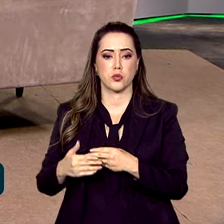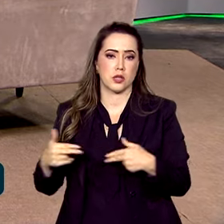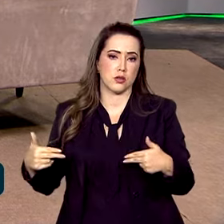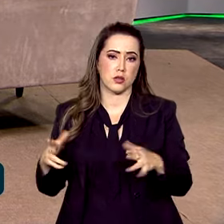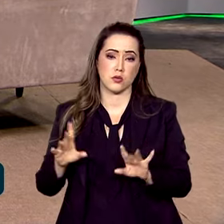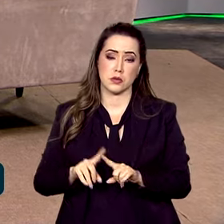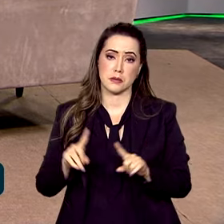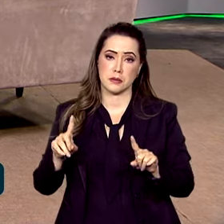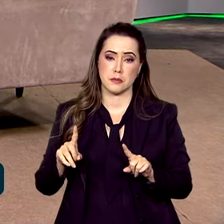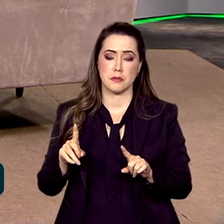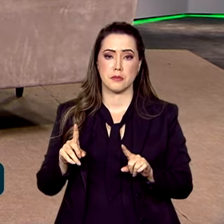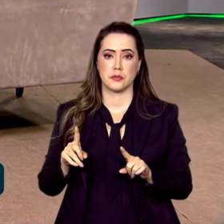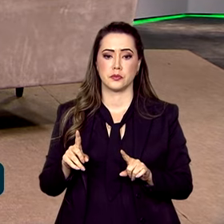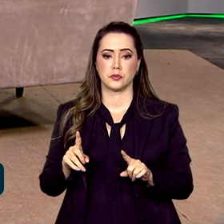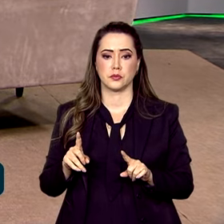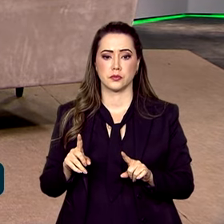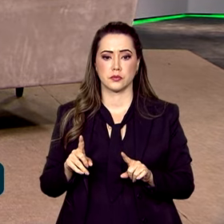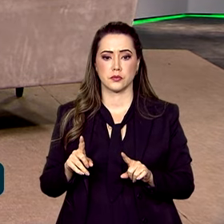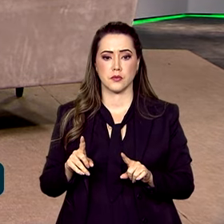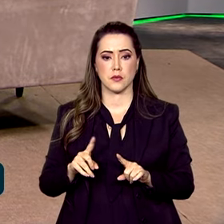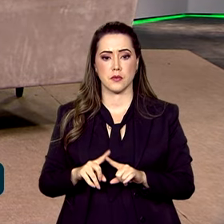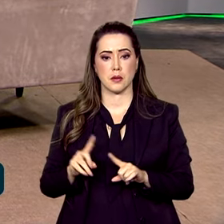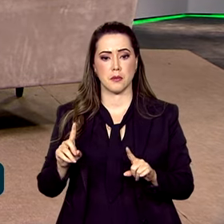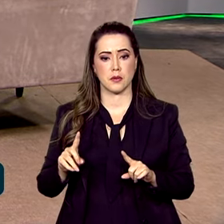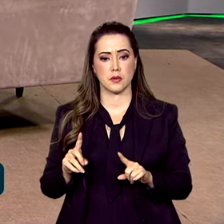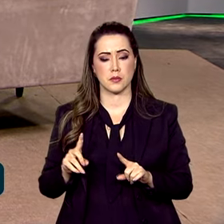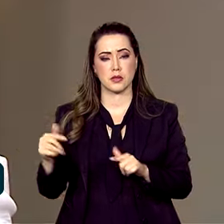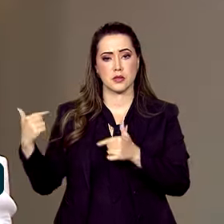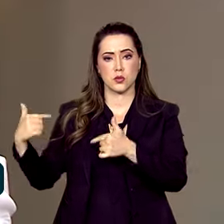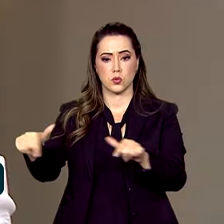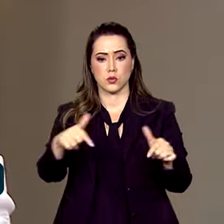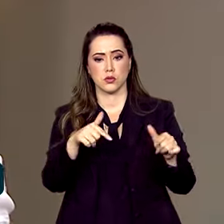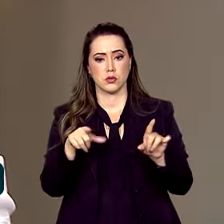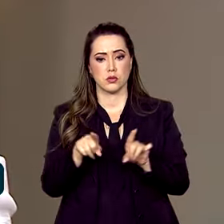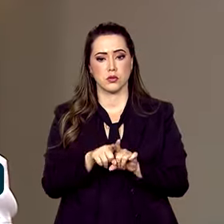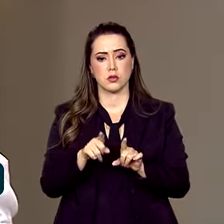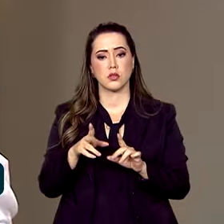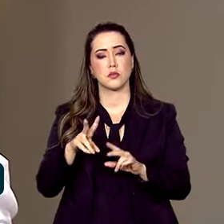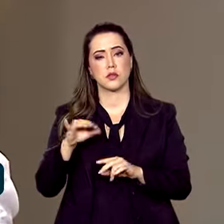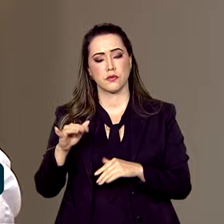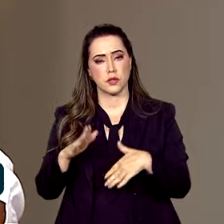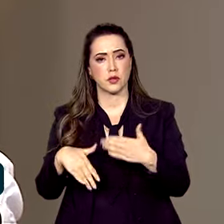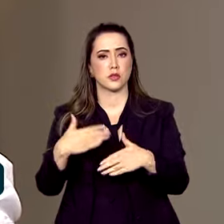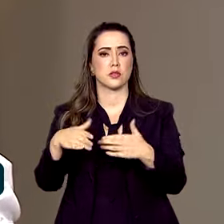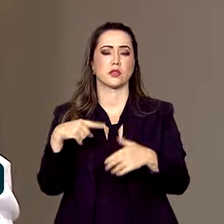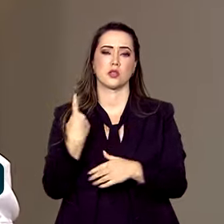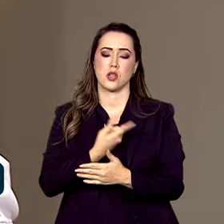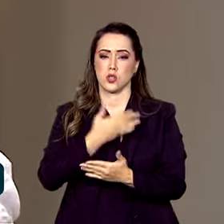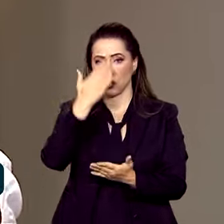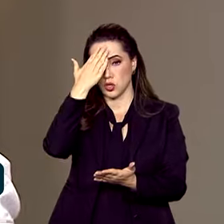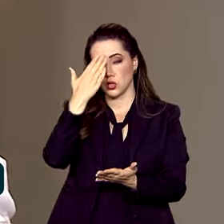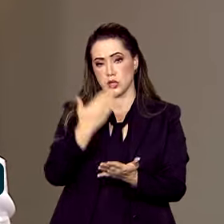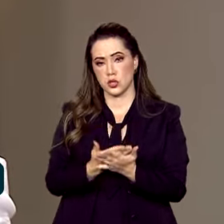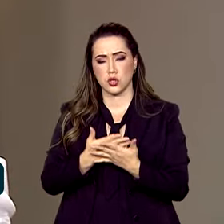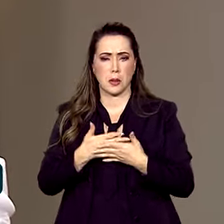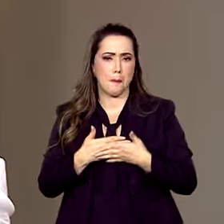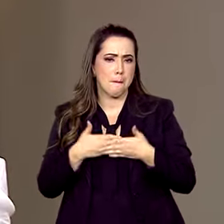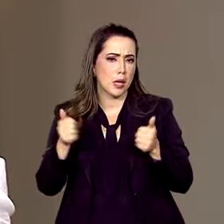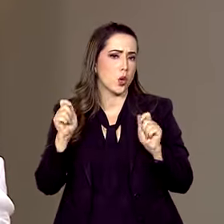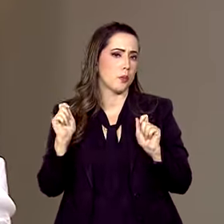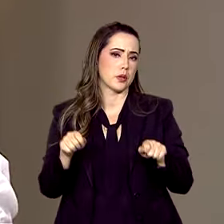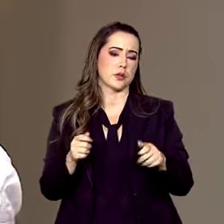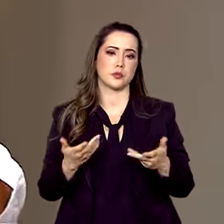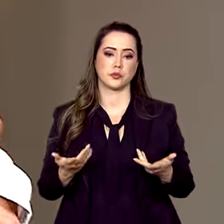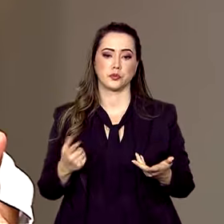Mas tem sido uma operação, né, que vem acontecendo, nós acreditamos, né, da melhor forma